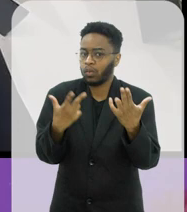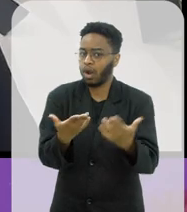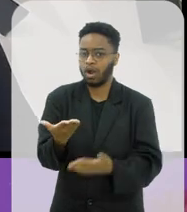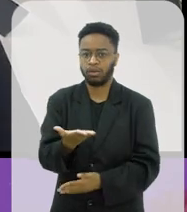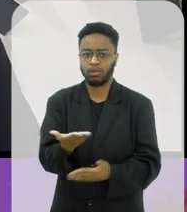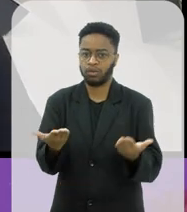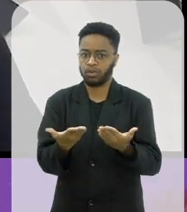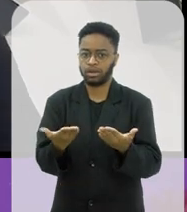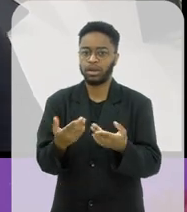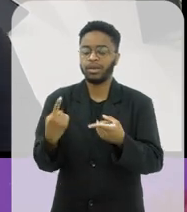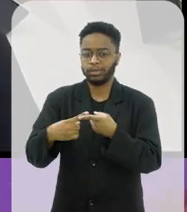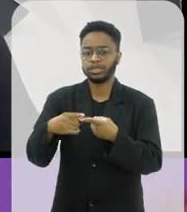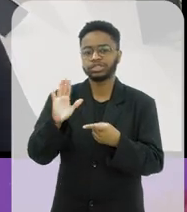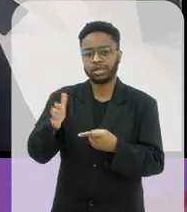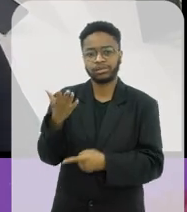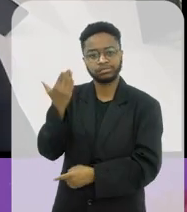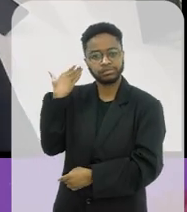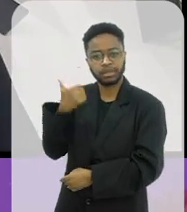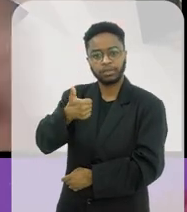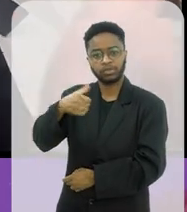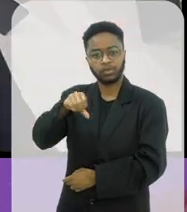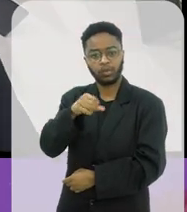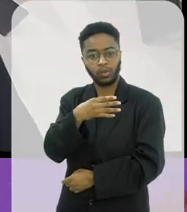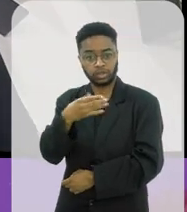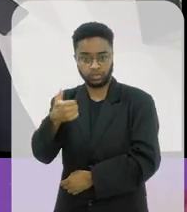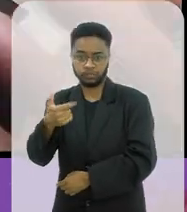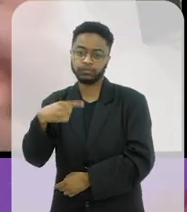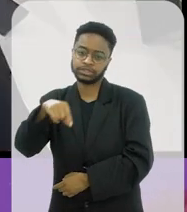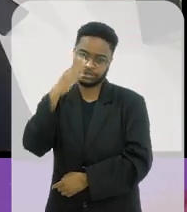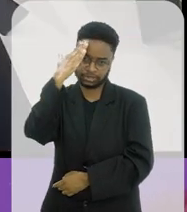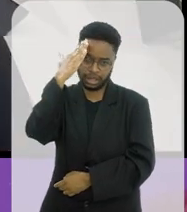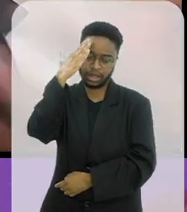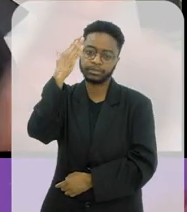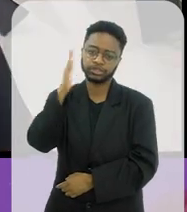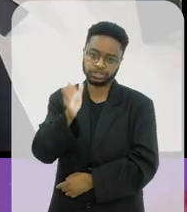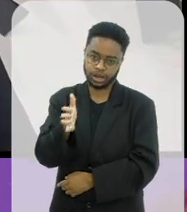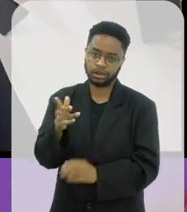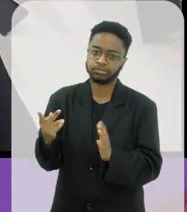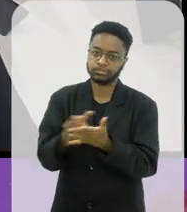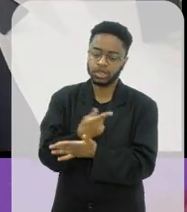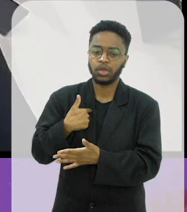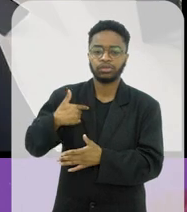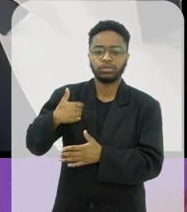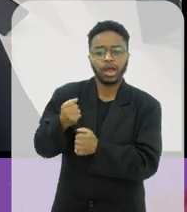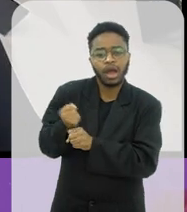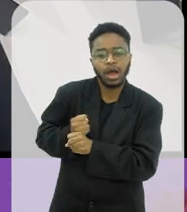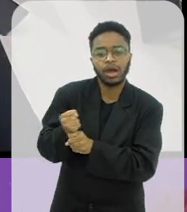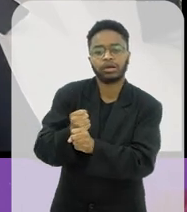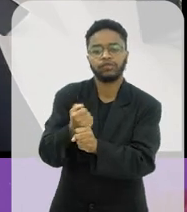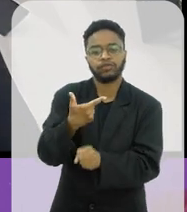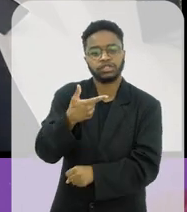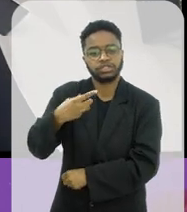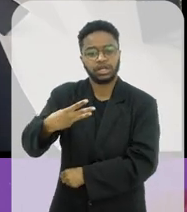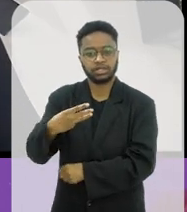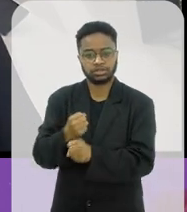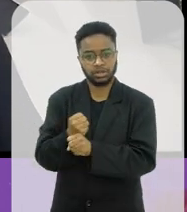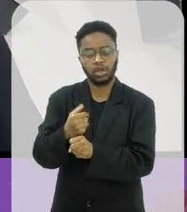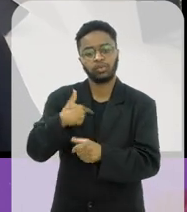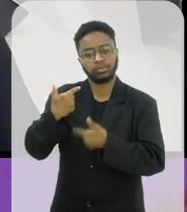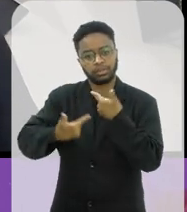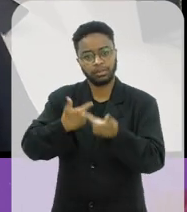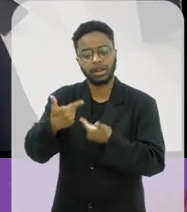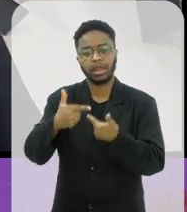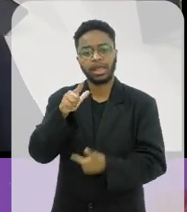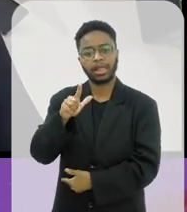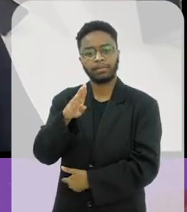acontecer depois de 1941. Você sabe minha ligação, eu durante anos, trabalhei 23 anos na RBS, na